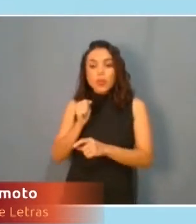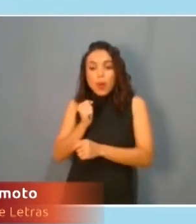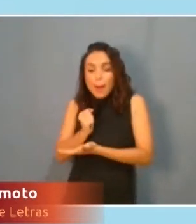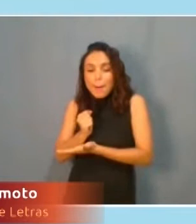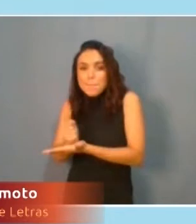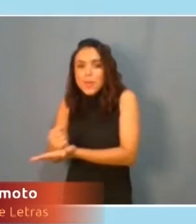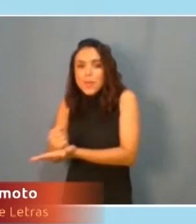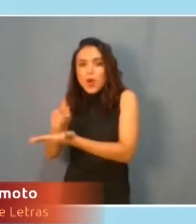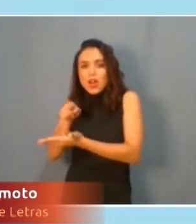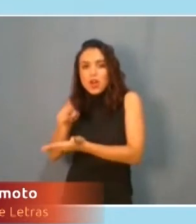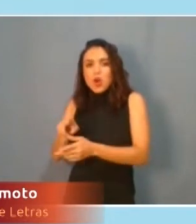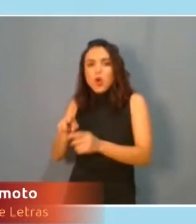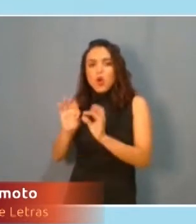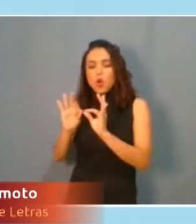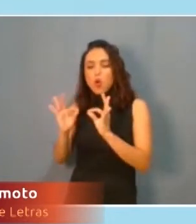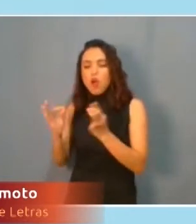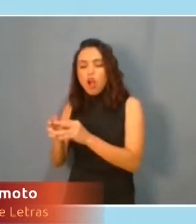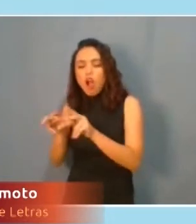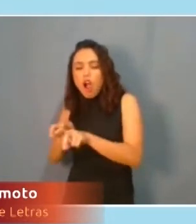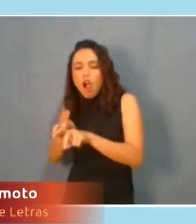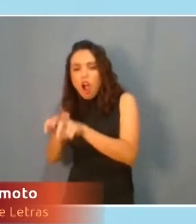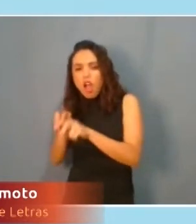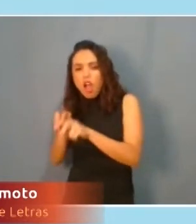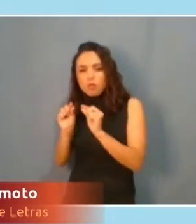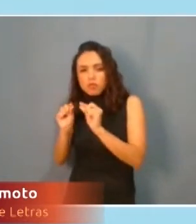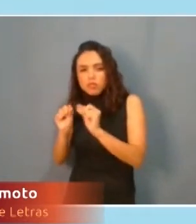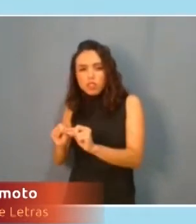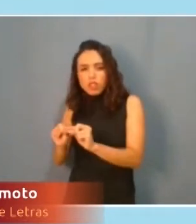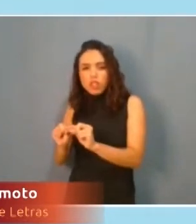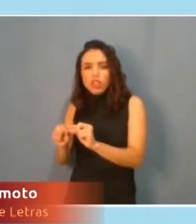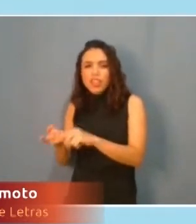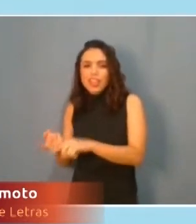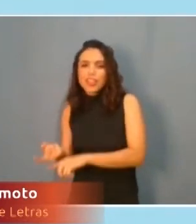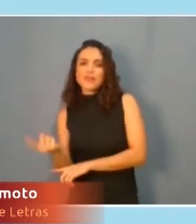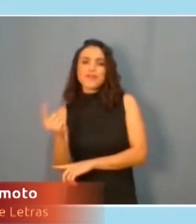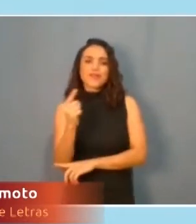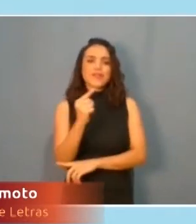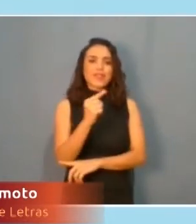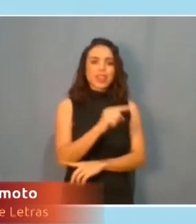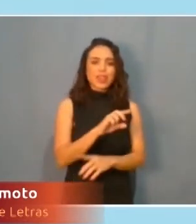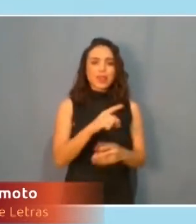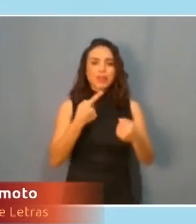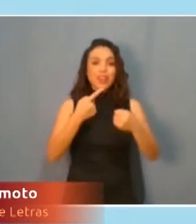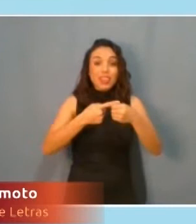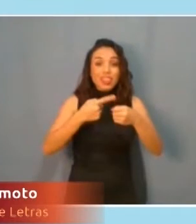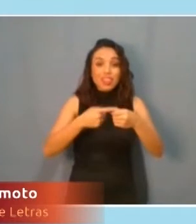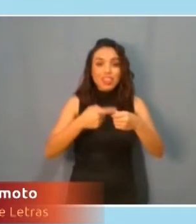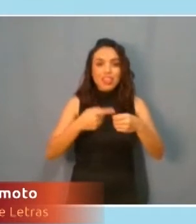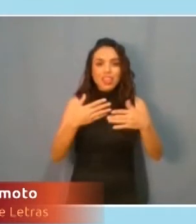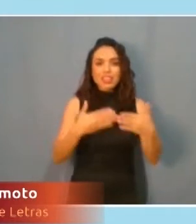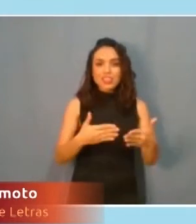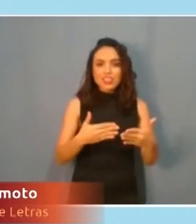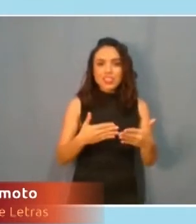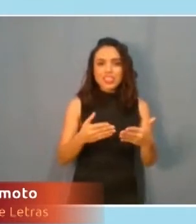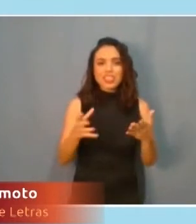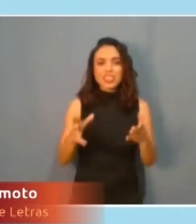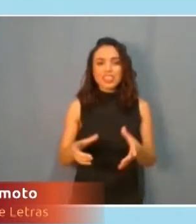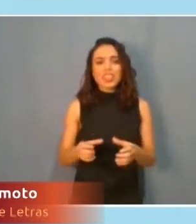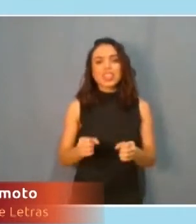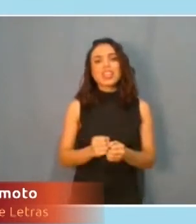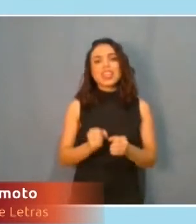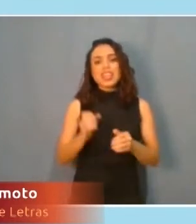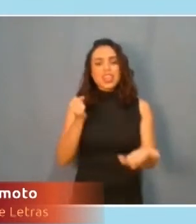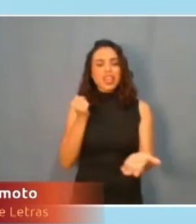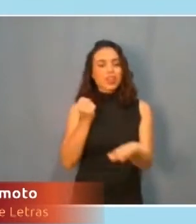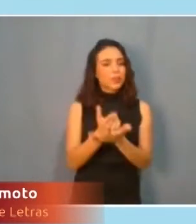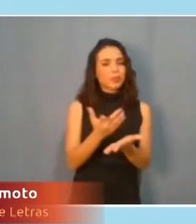pequeno agricultor familiar vai acabar vindo para as grandes cidades e abandonando a sua gleba, sendo comprada pelo grande produtor, né?